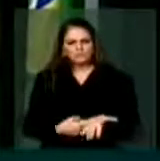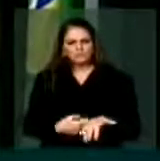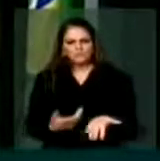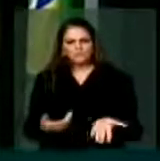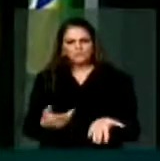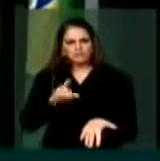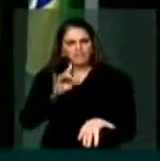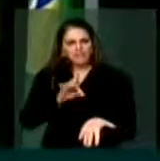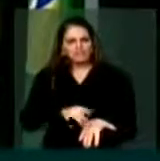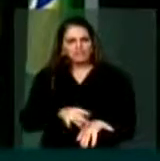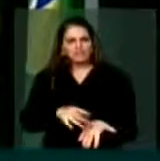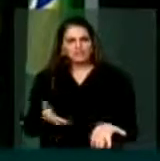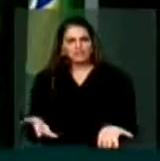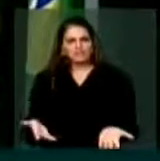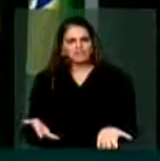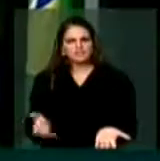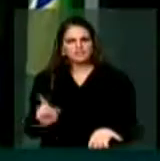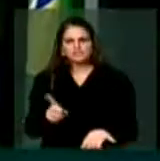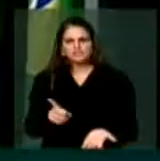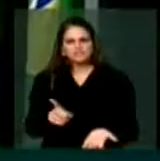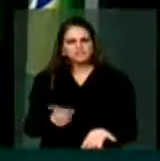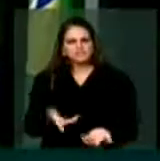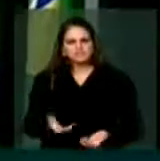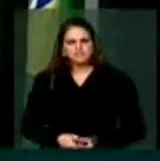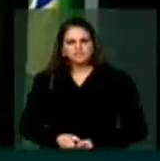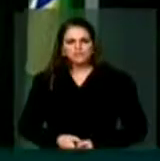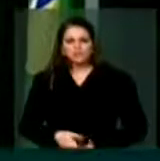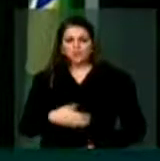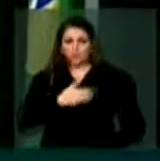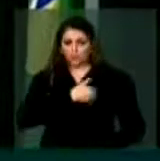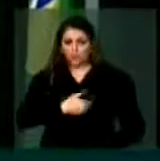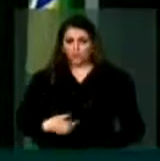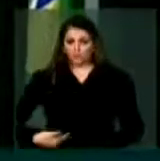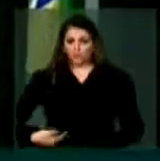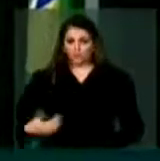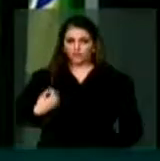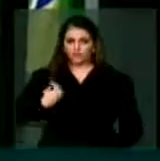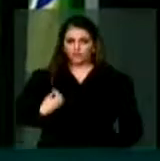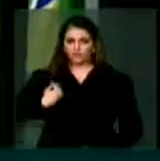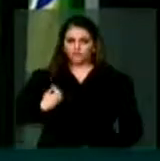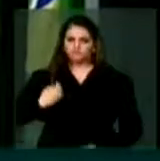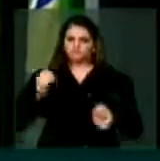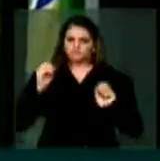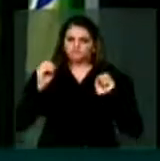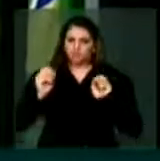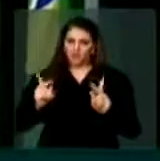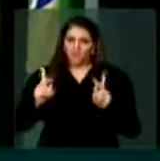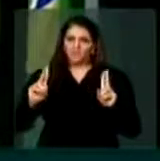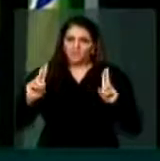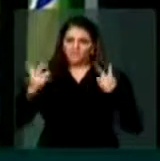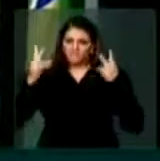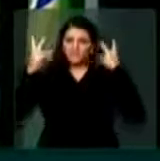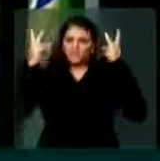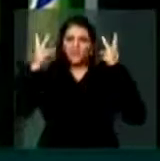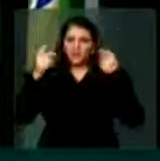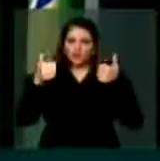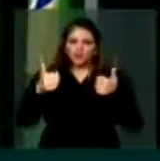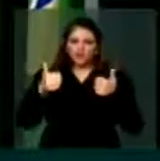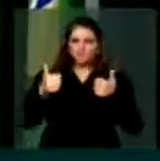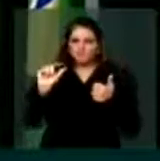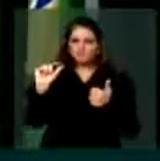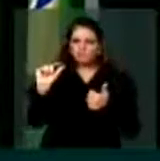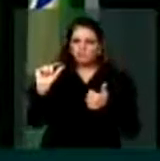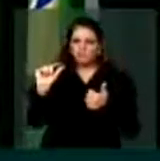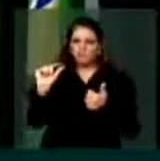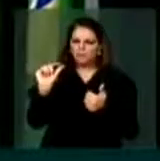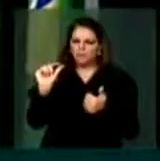à sociedade brasileira. O governo que aí está, vitorioso por uma margem pequena,